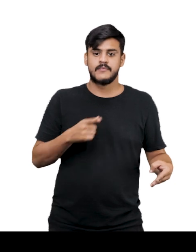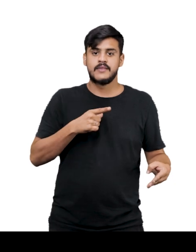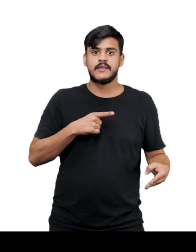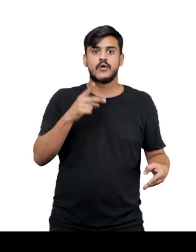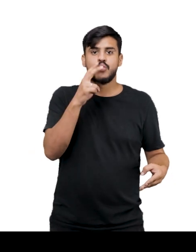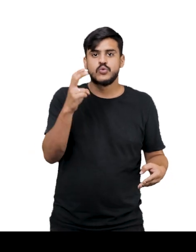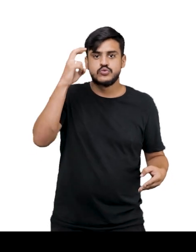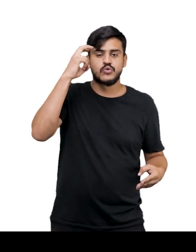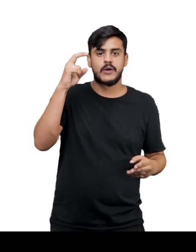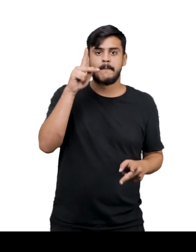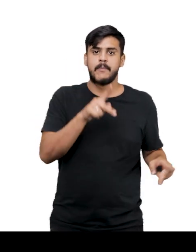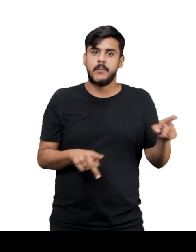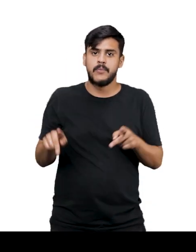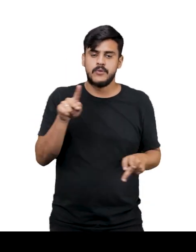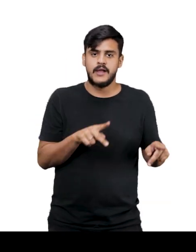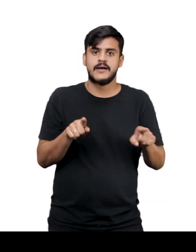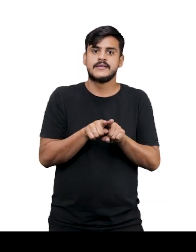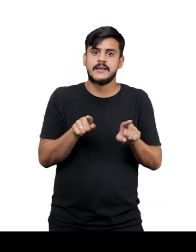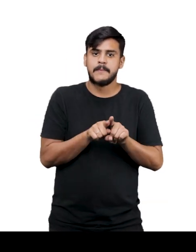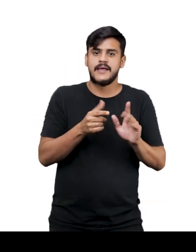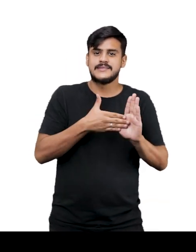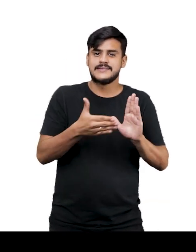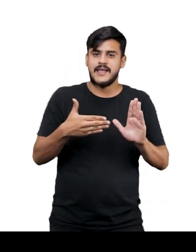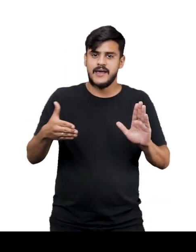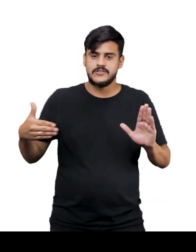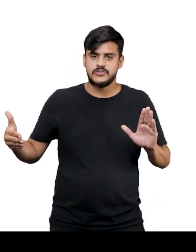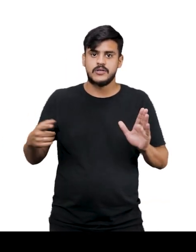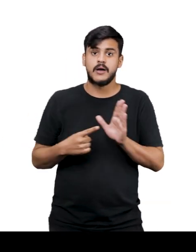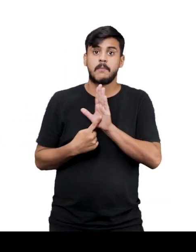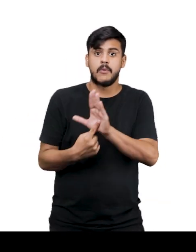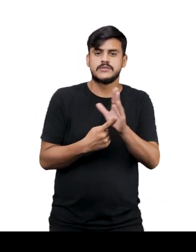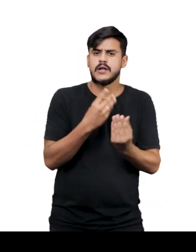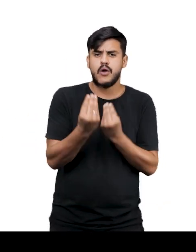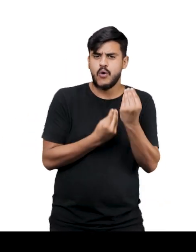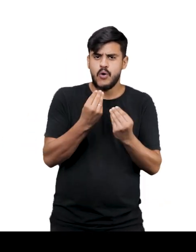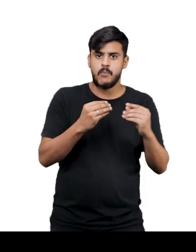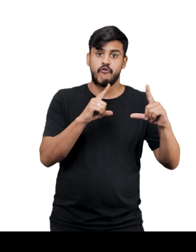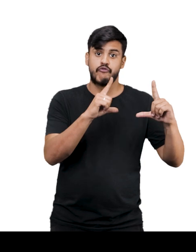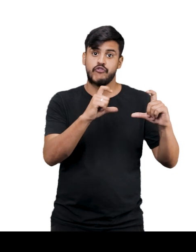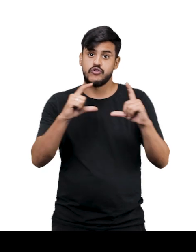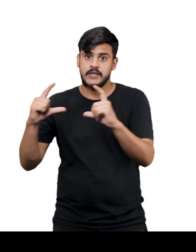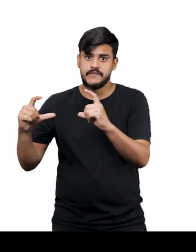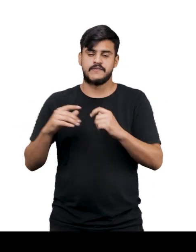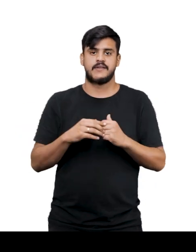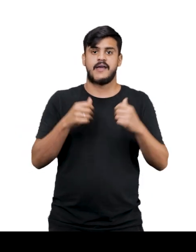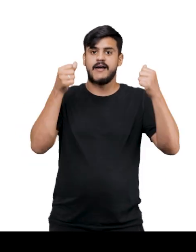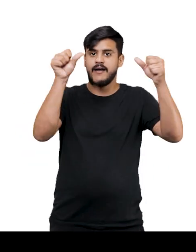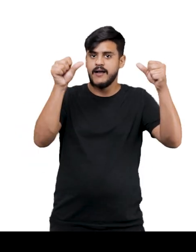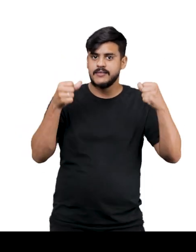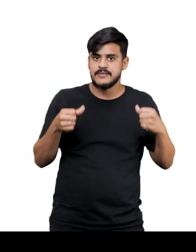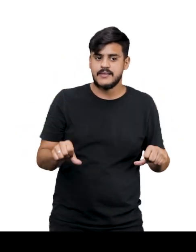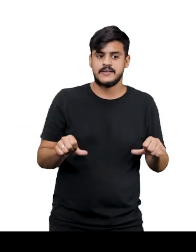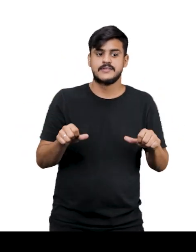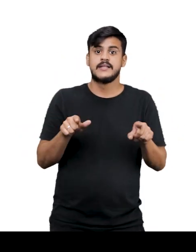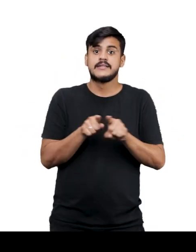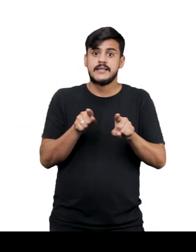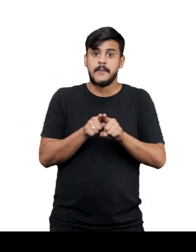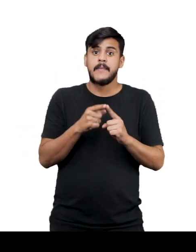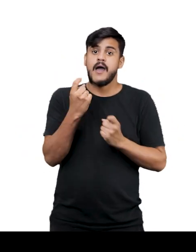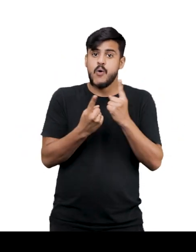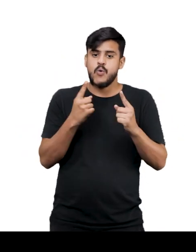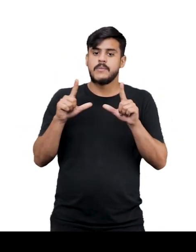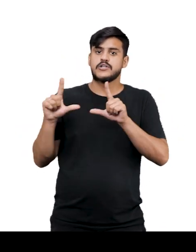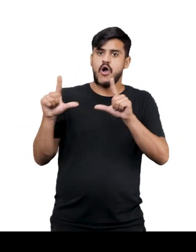essa vitrine, a cultura popular e seus desdobramentos estéticos são representados por fotografias,